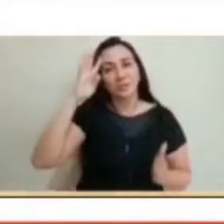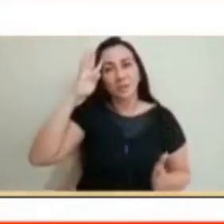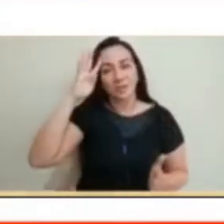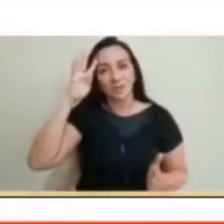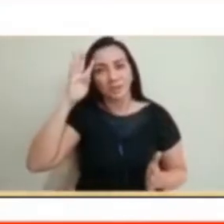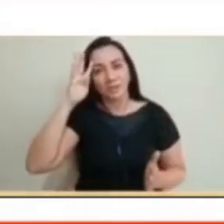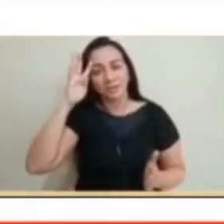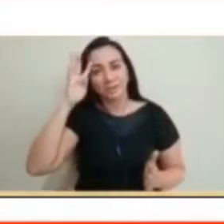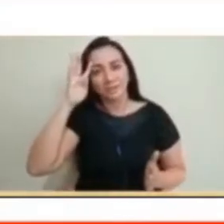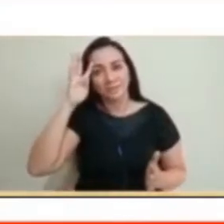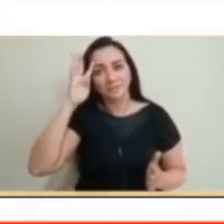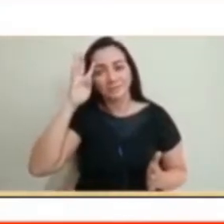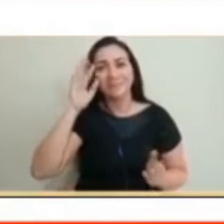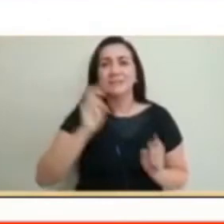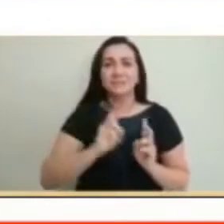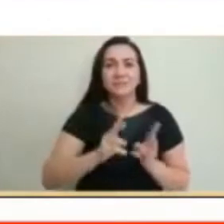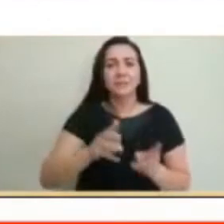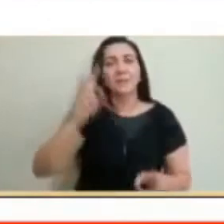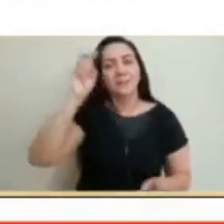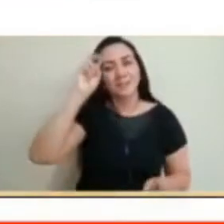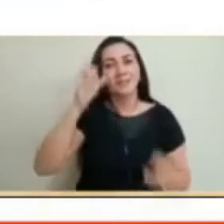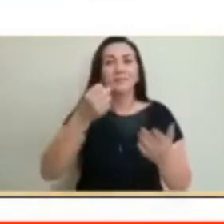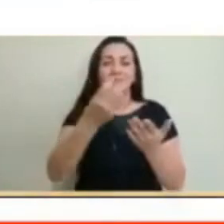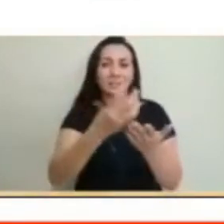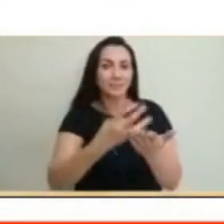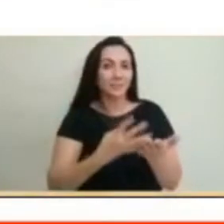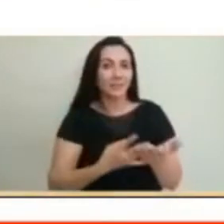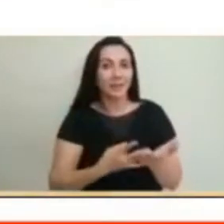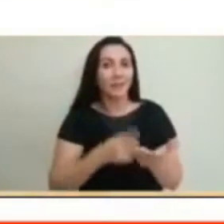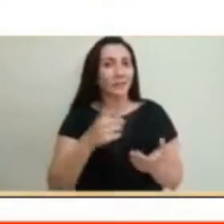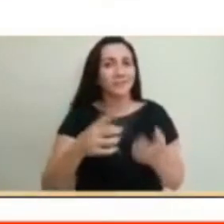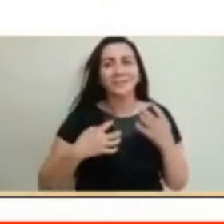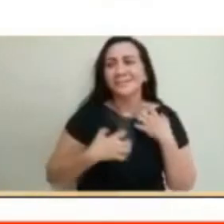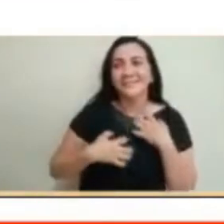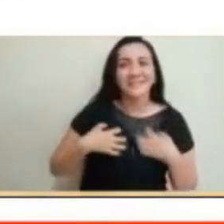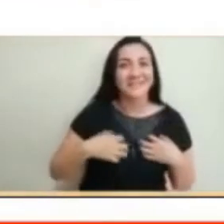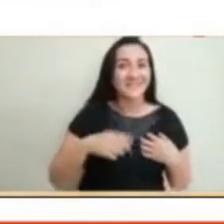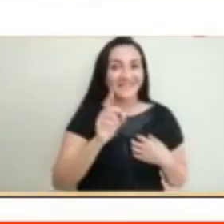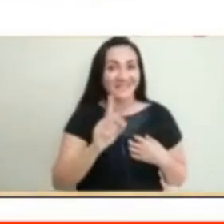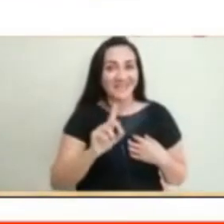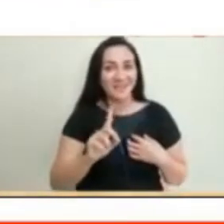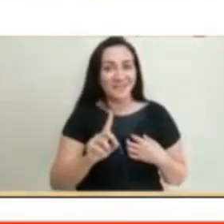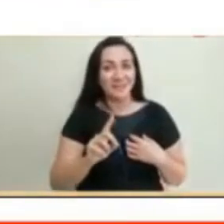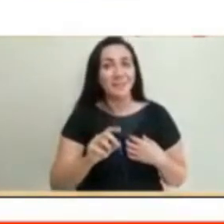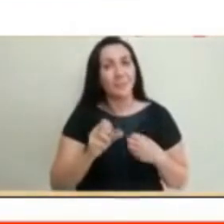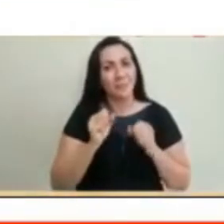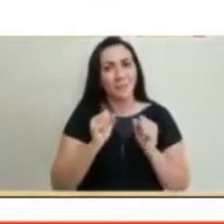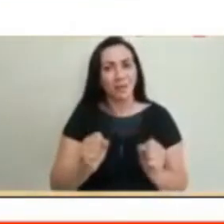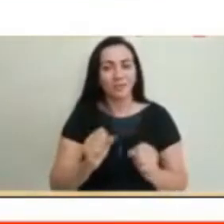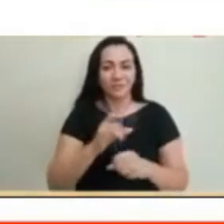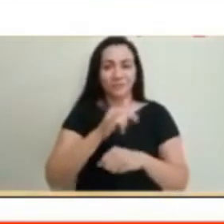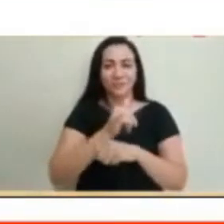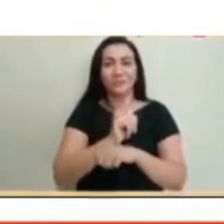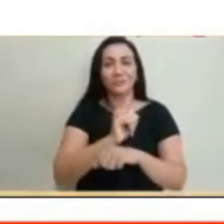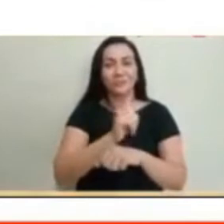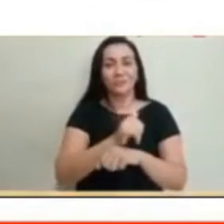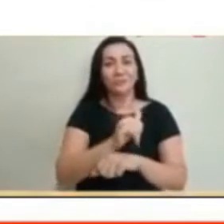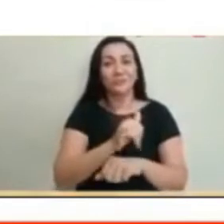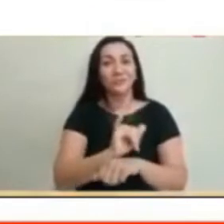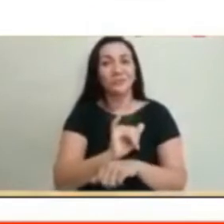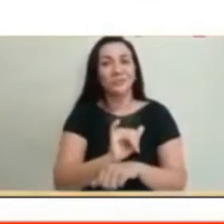de metodologia da pesquisa na quinta-feira. Não entre em pânico, inscreva-se já,